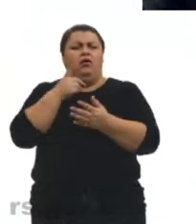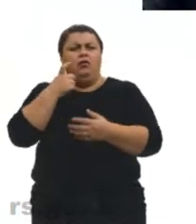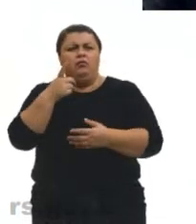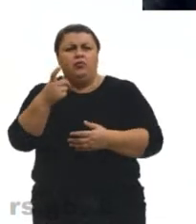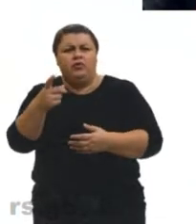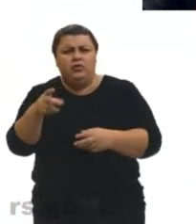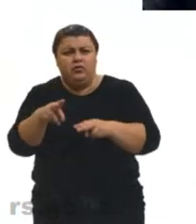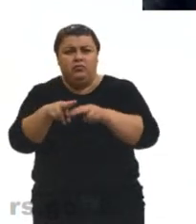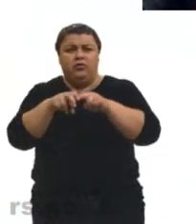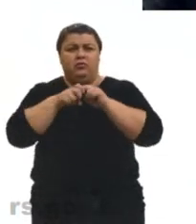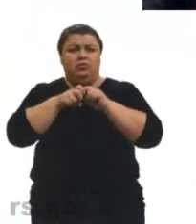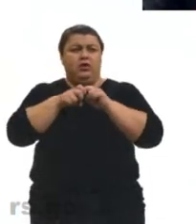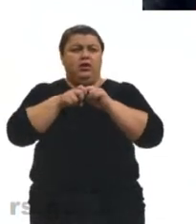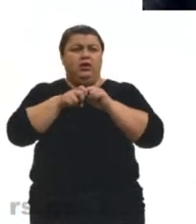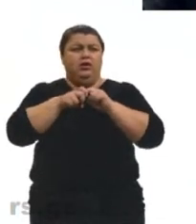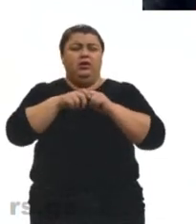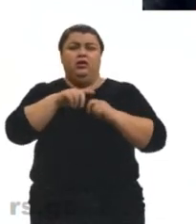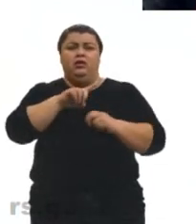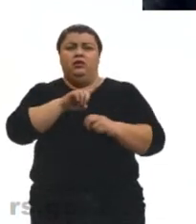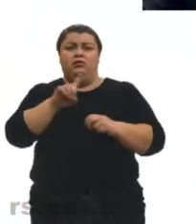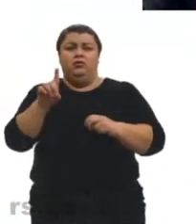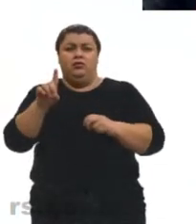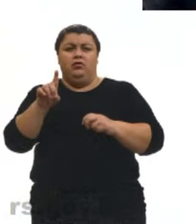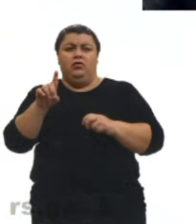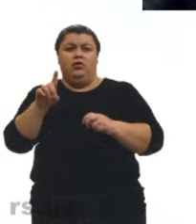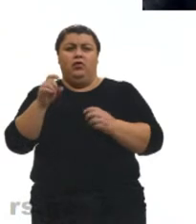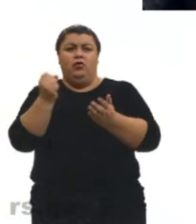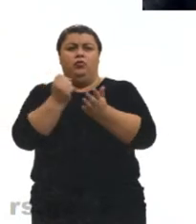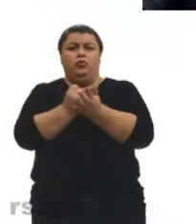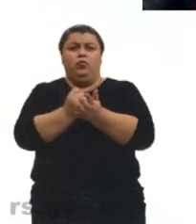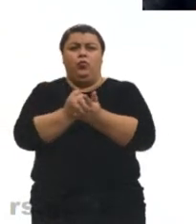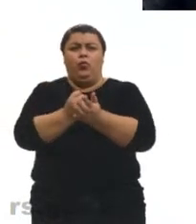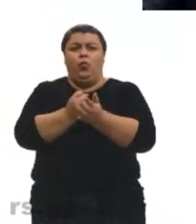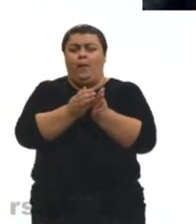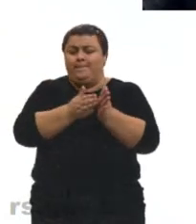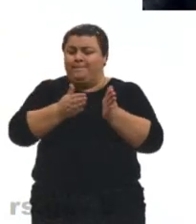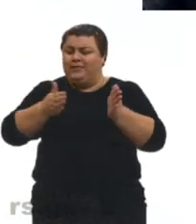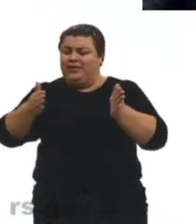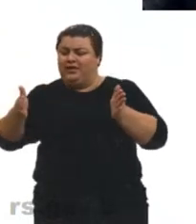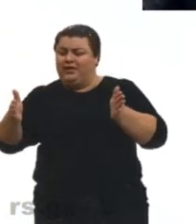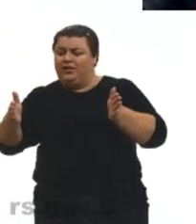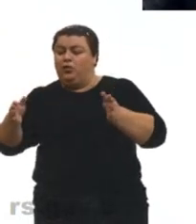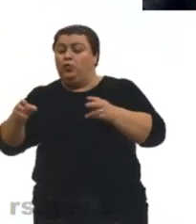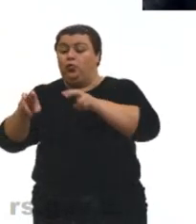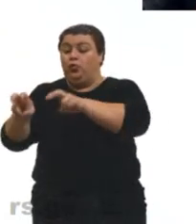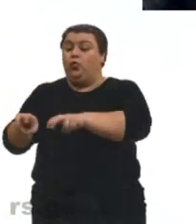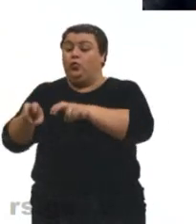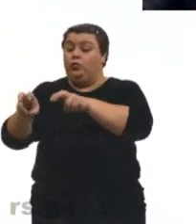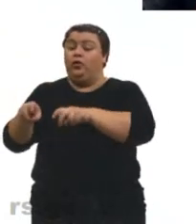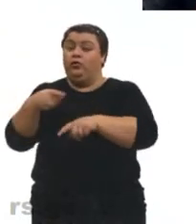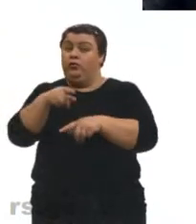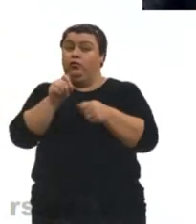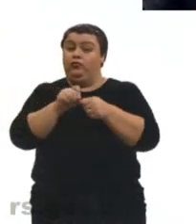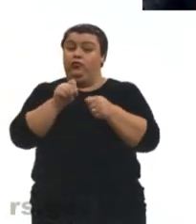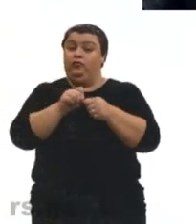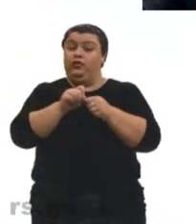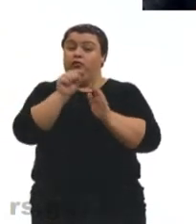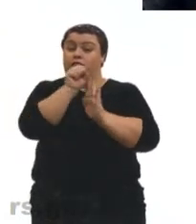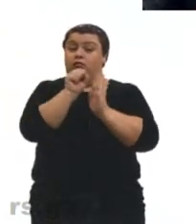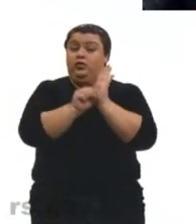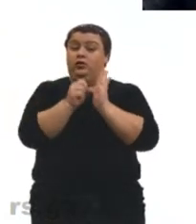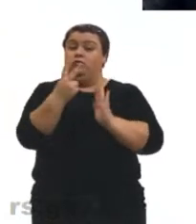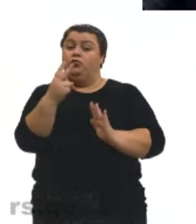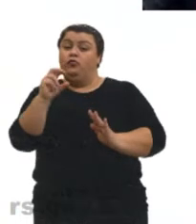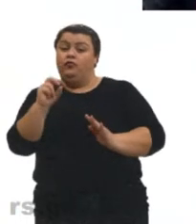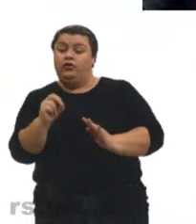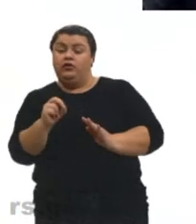que eles não são documentos do período colonial Eles foram produzidos um século 20 então eles não estão